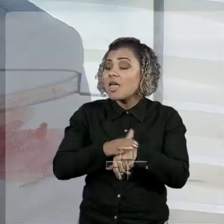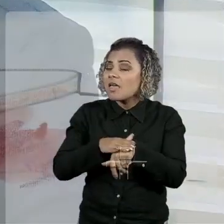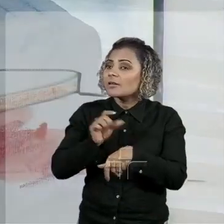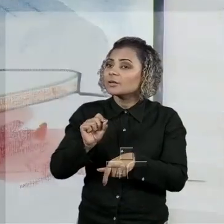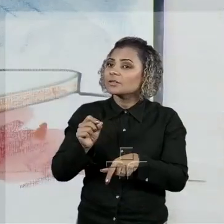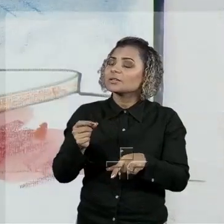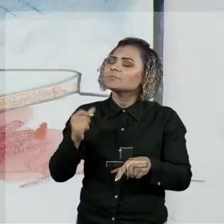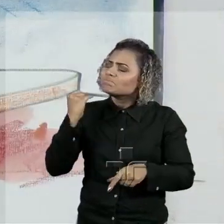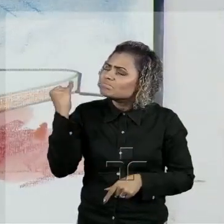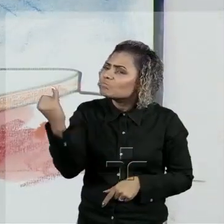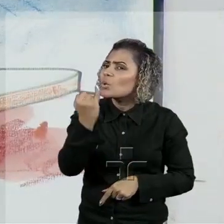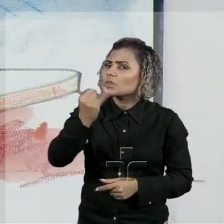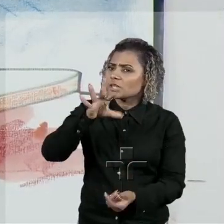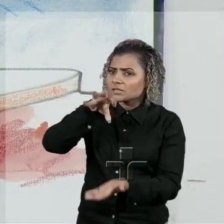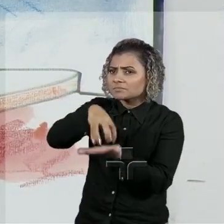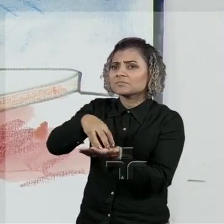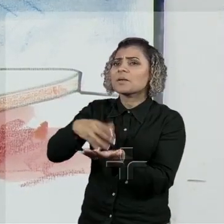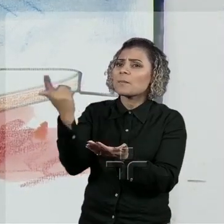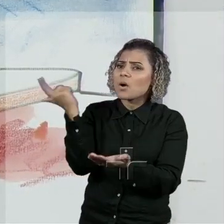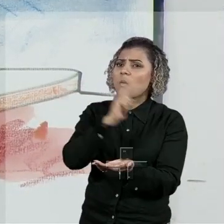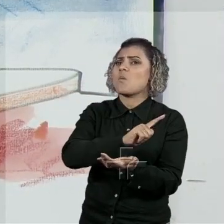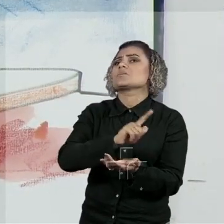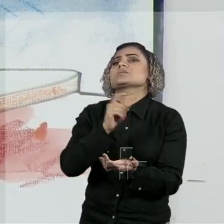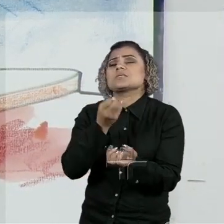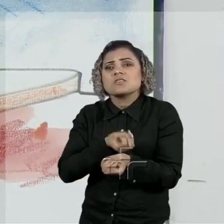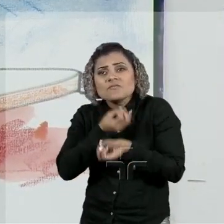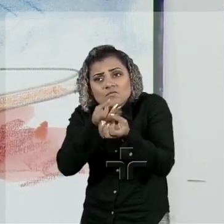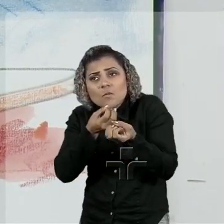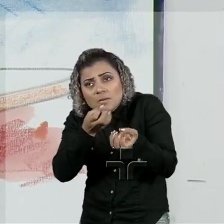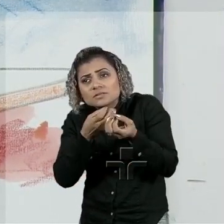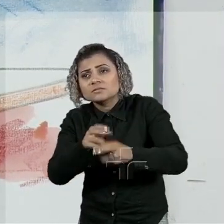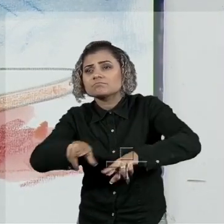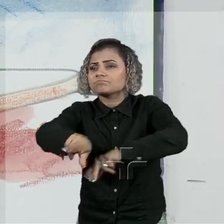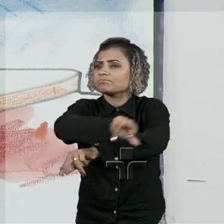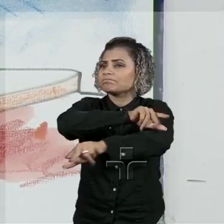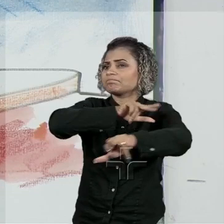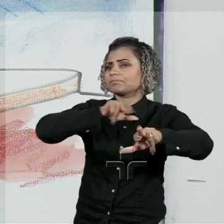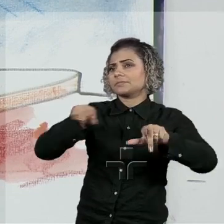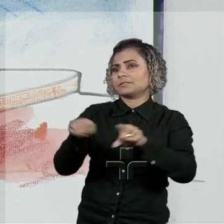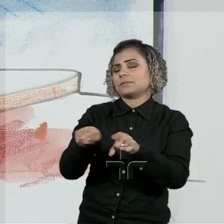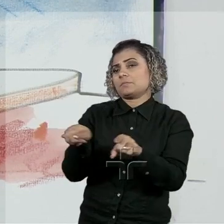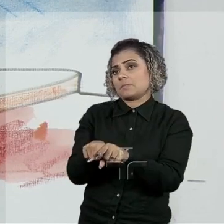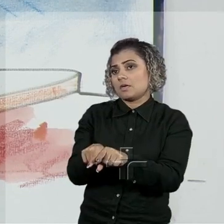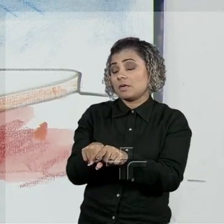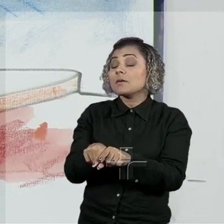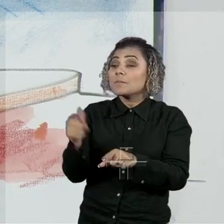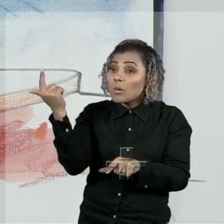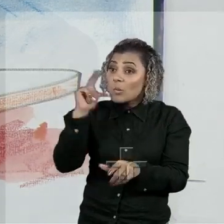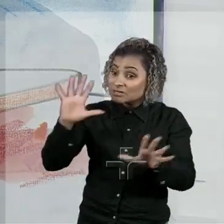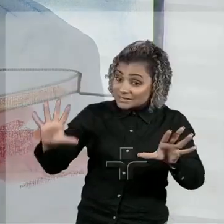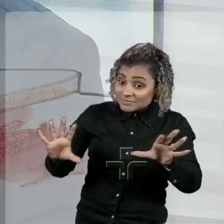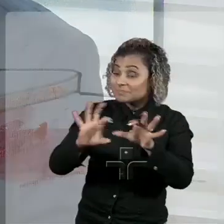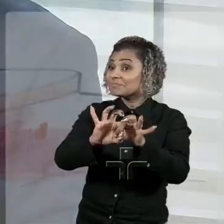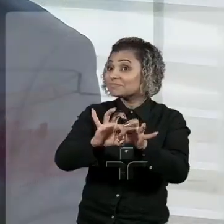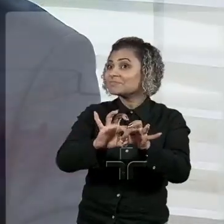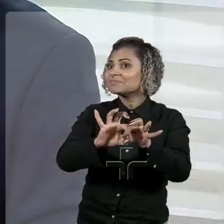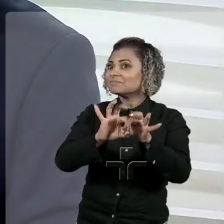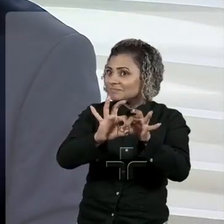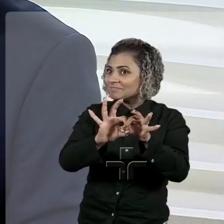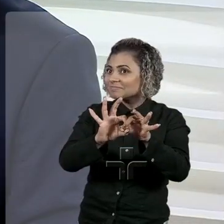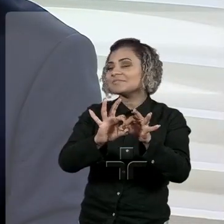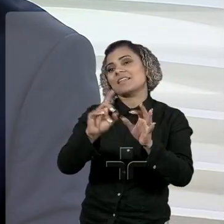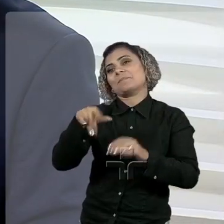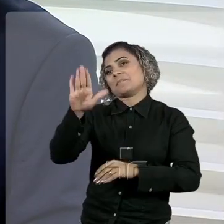ponto importante de chegada das informações das redes, quando isso está mais conectado com a ponta, é